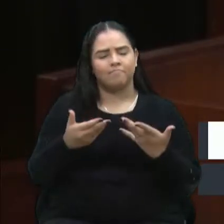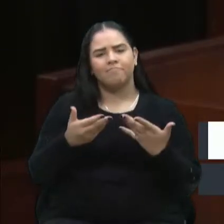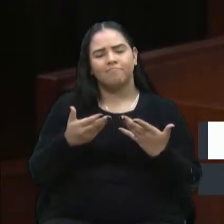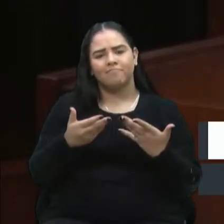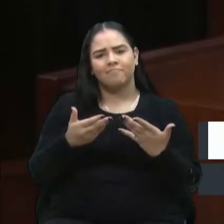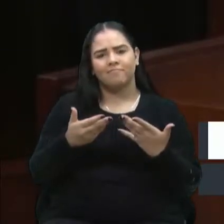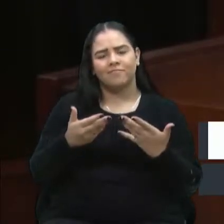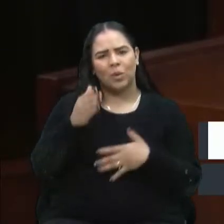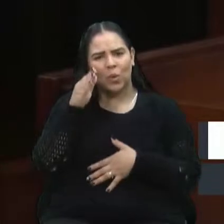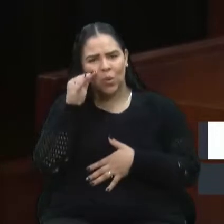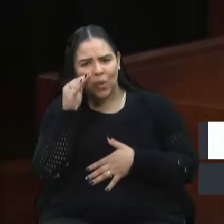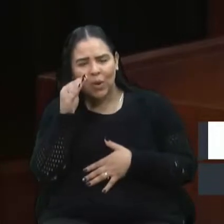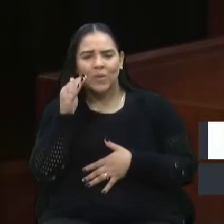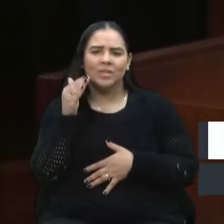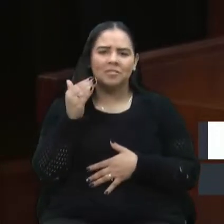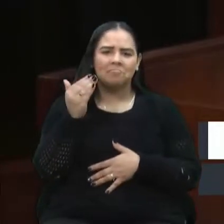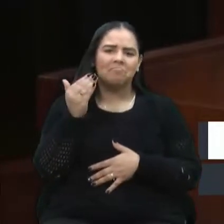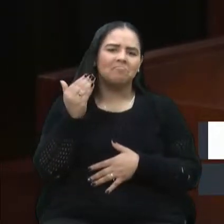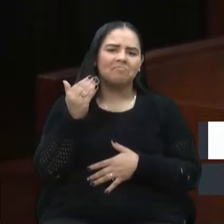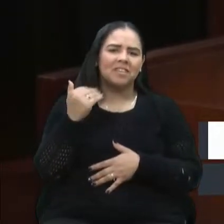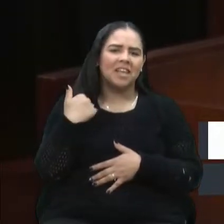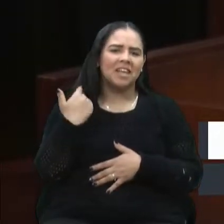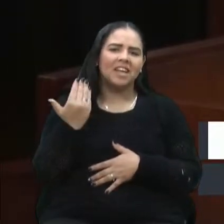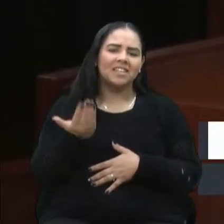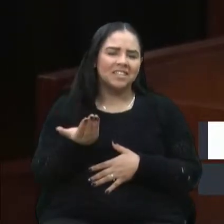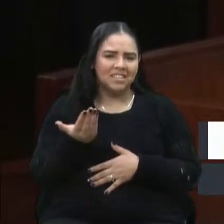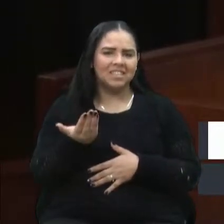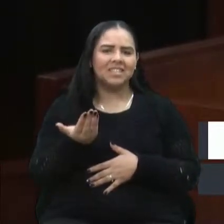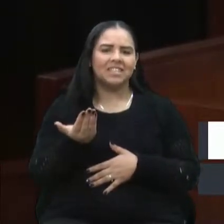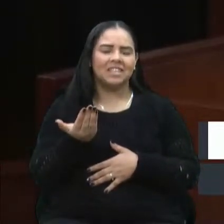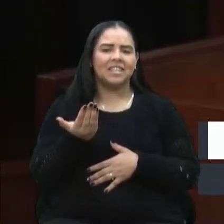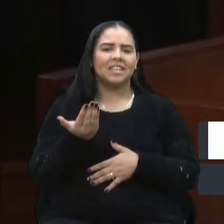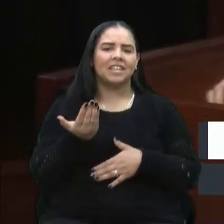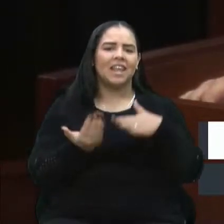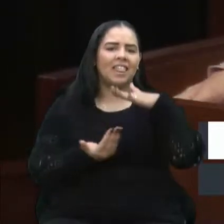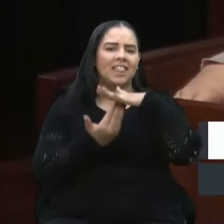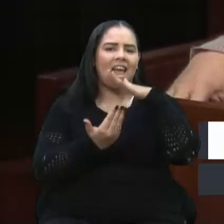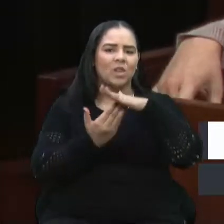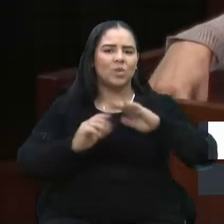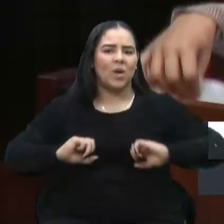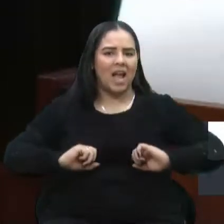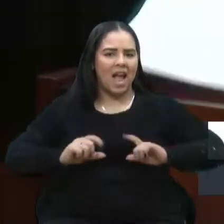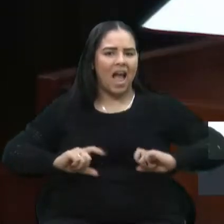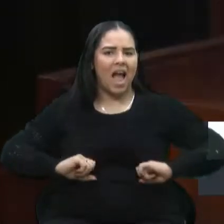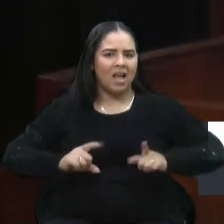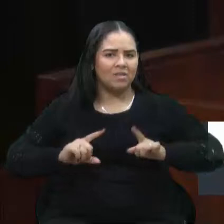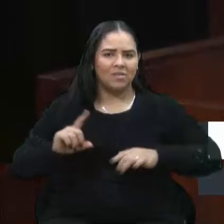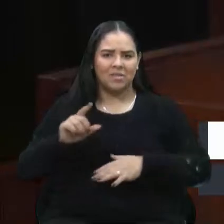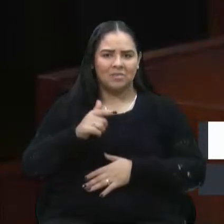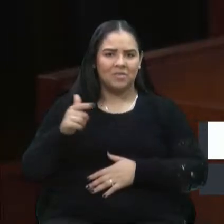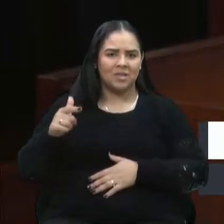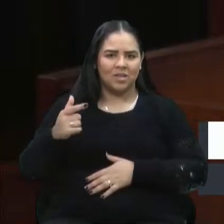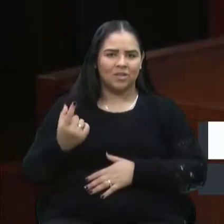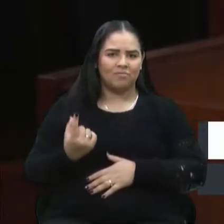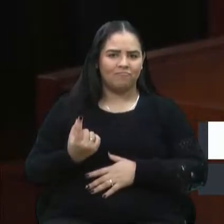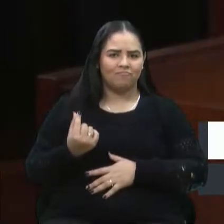esse teto de gastos, ele não se aplica às questões